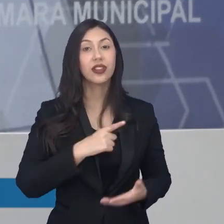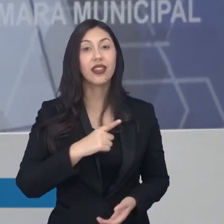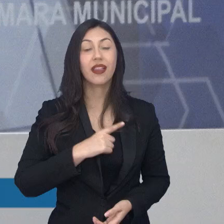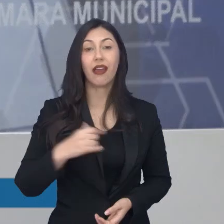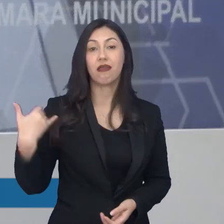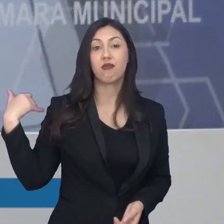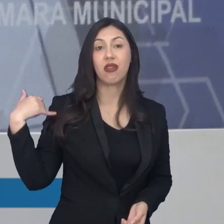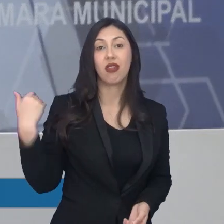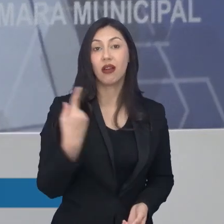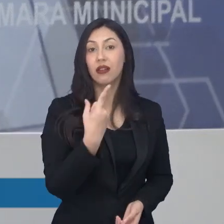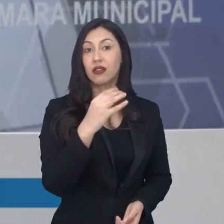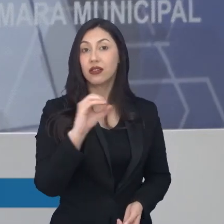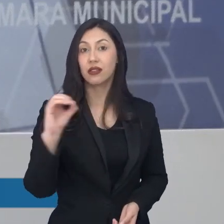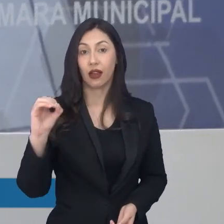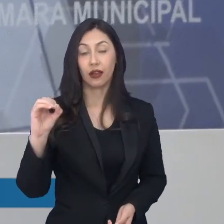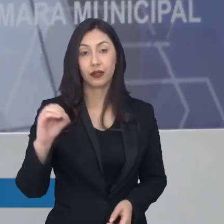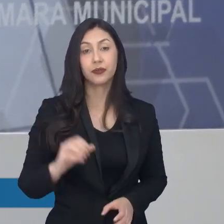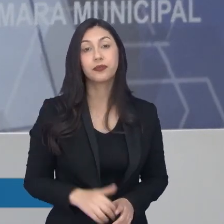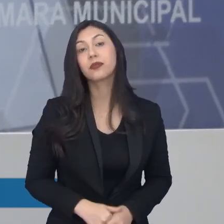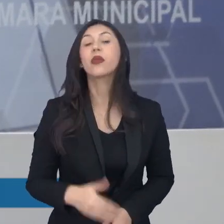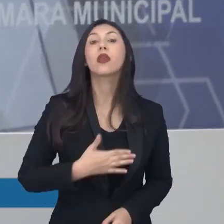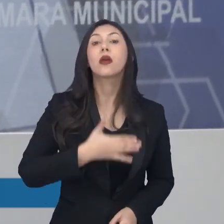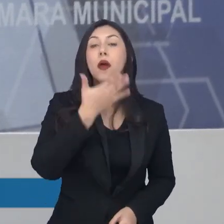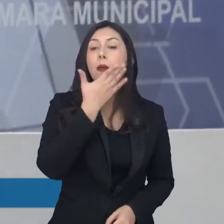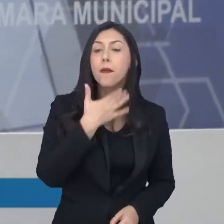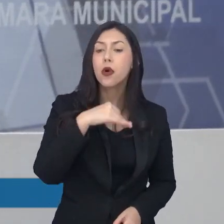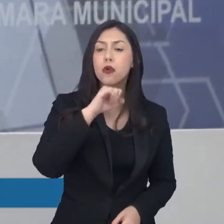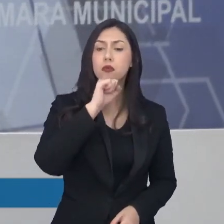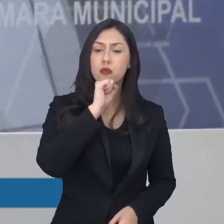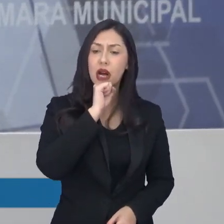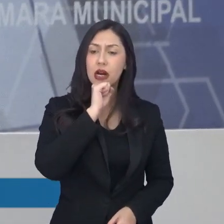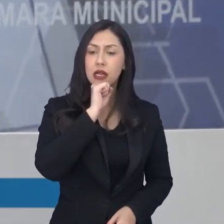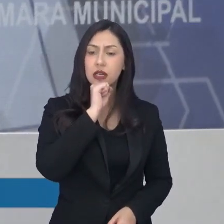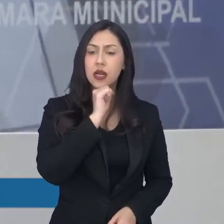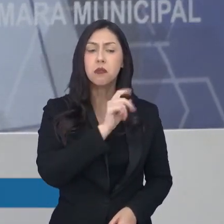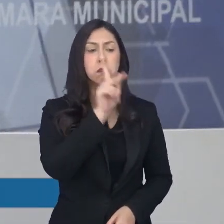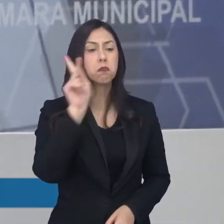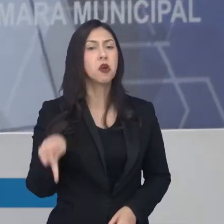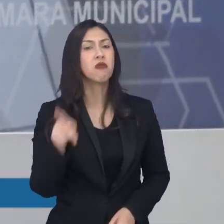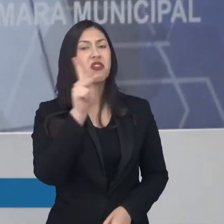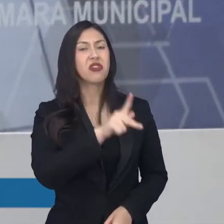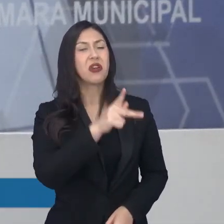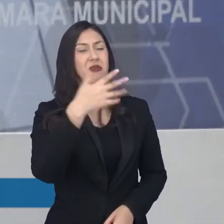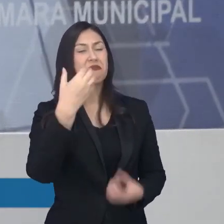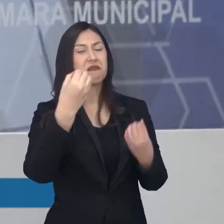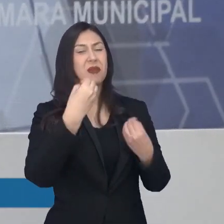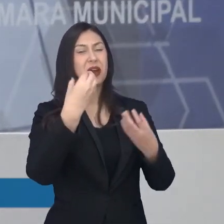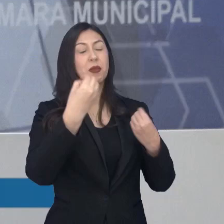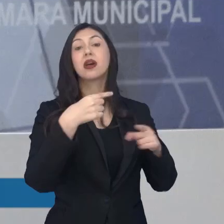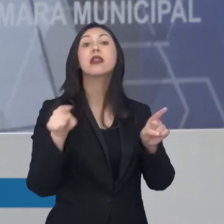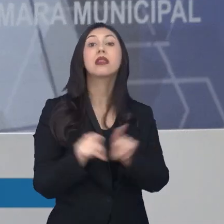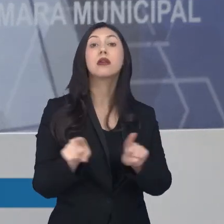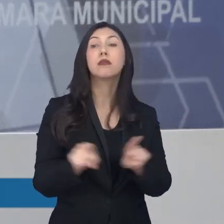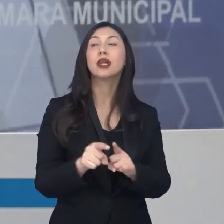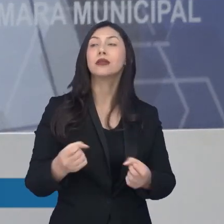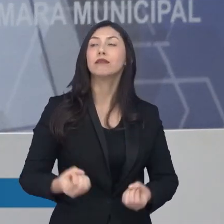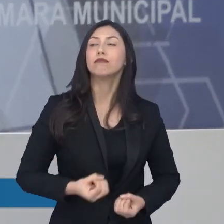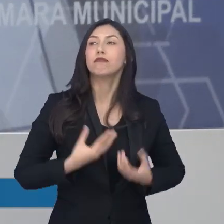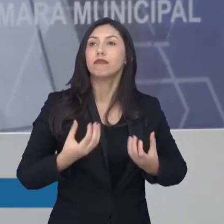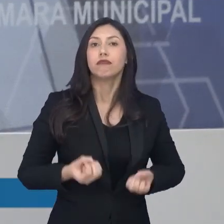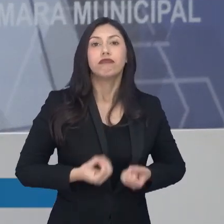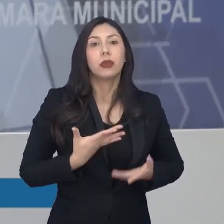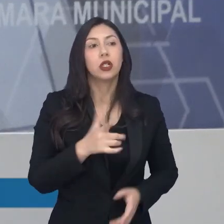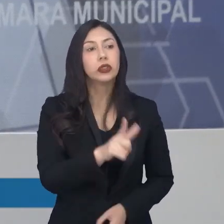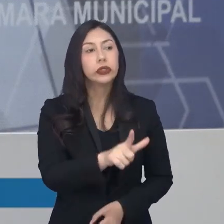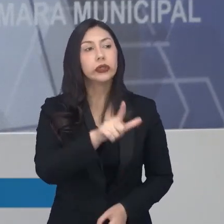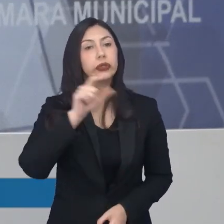vida. Meu pai, além de ter sido meu professor, também foi a minha inspiração para cursar